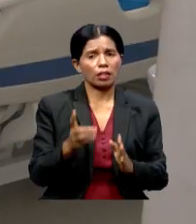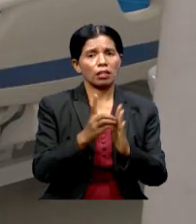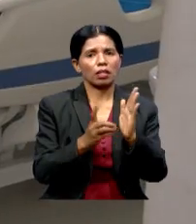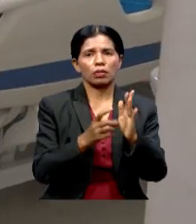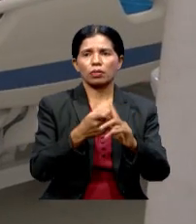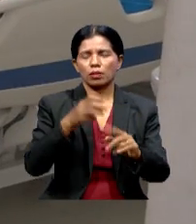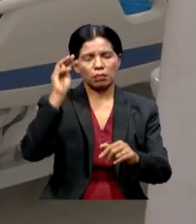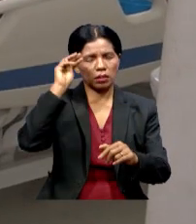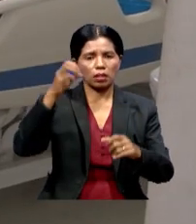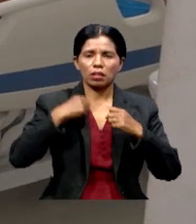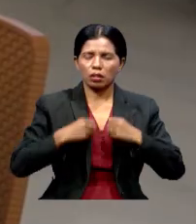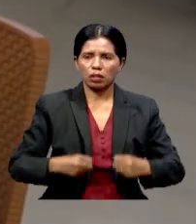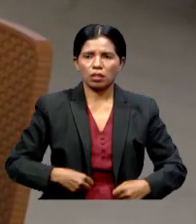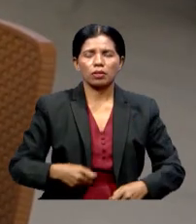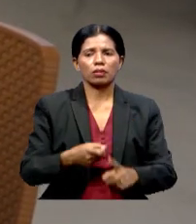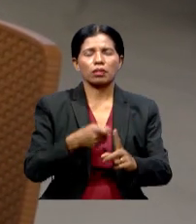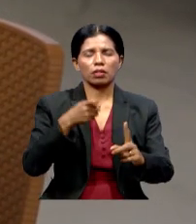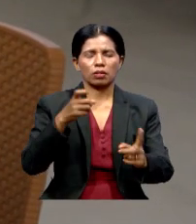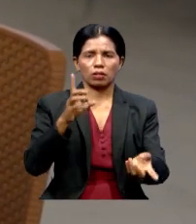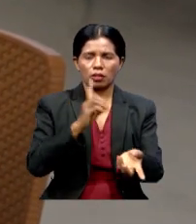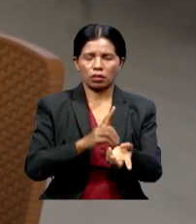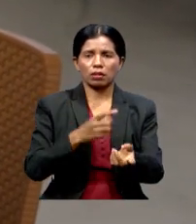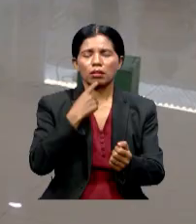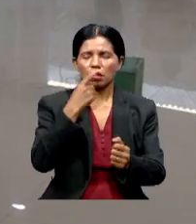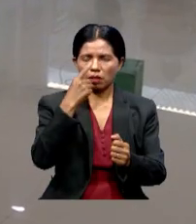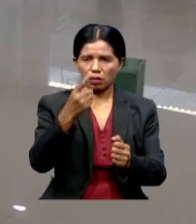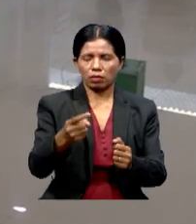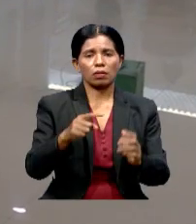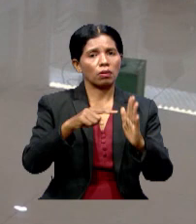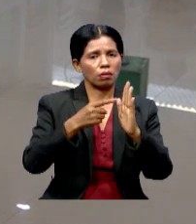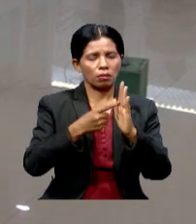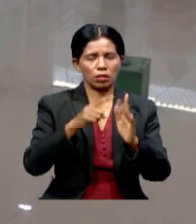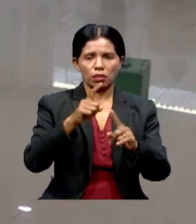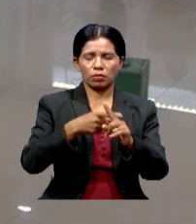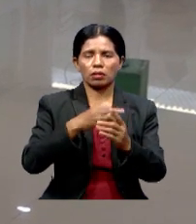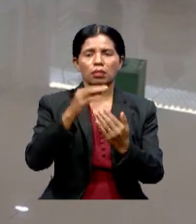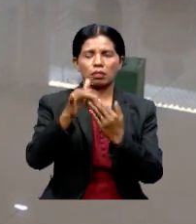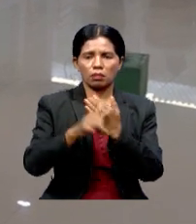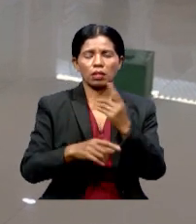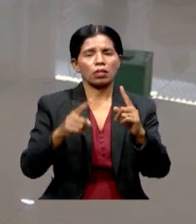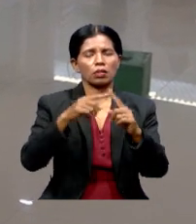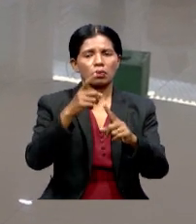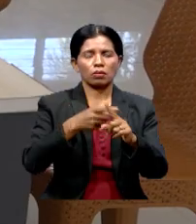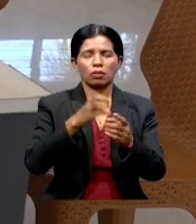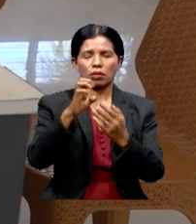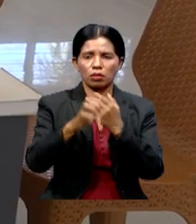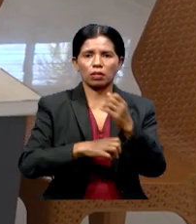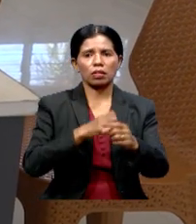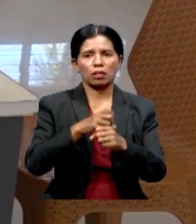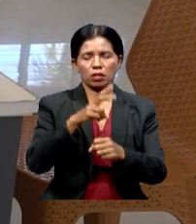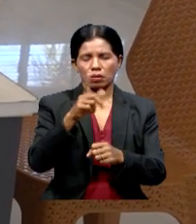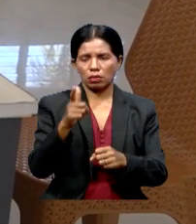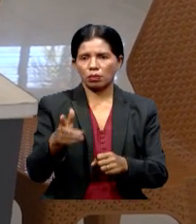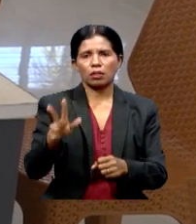husi direção nacional farmácia no medicamento hatudo hahu iha fulang maio to iha fulang junho tinan rihun rua